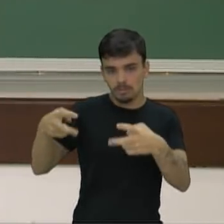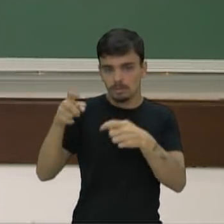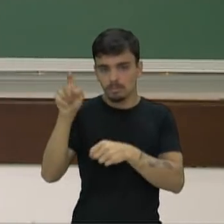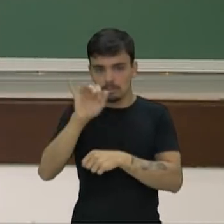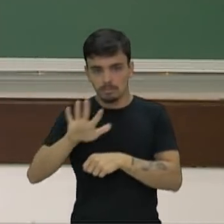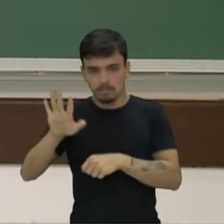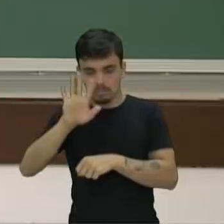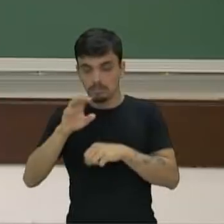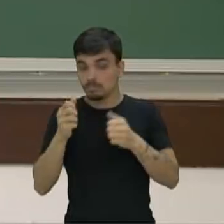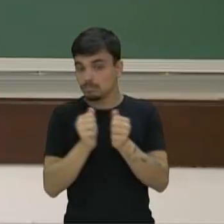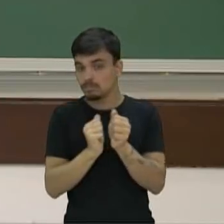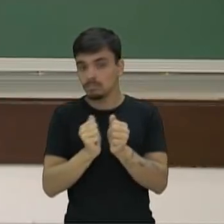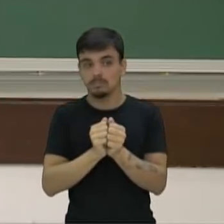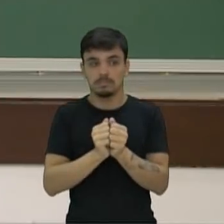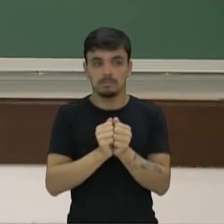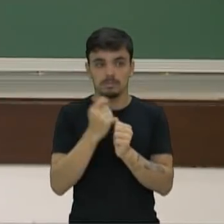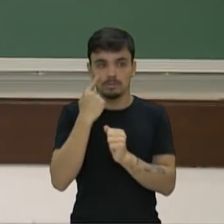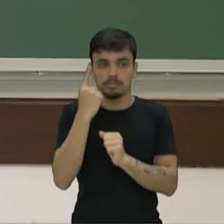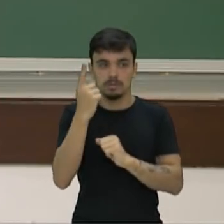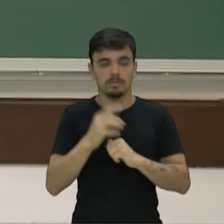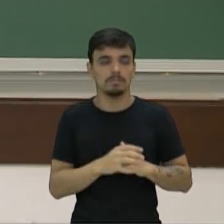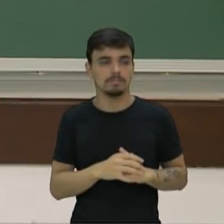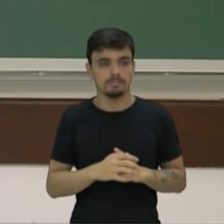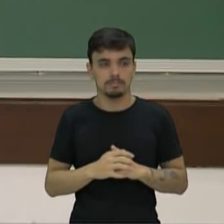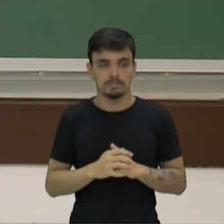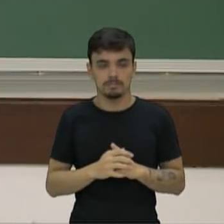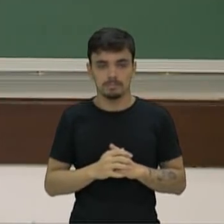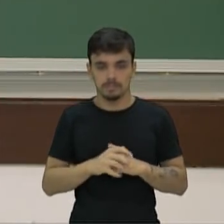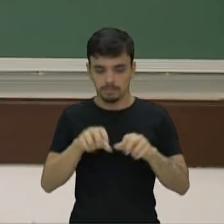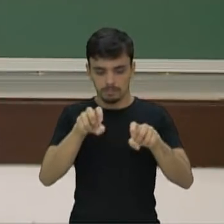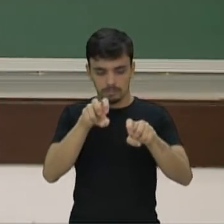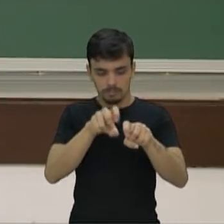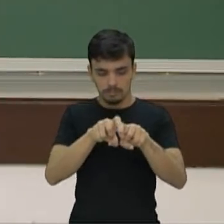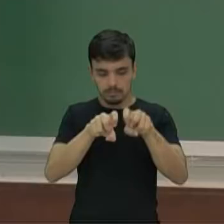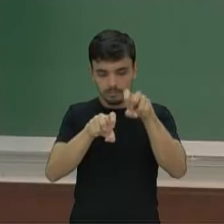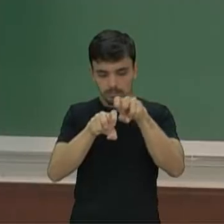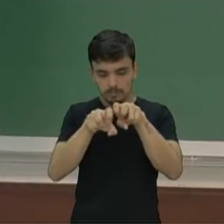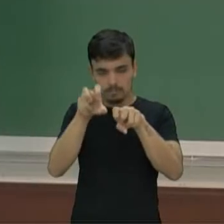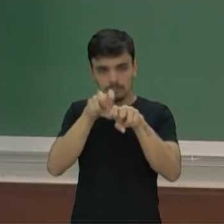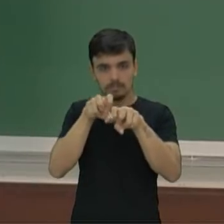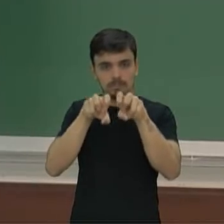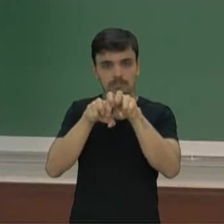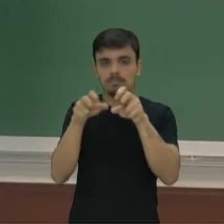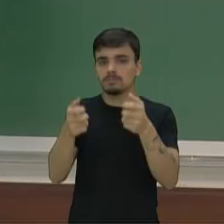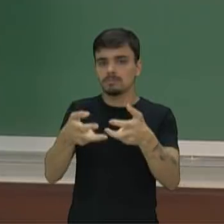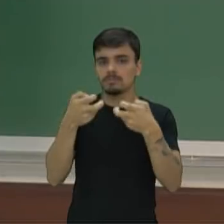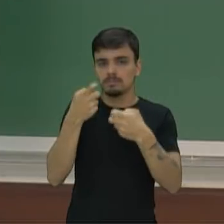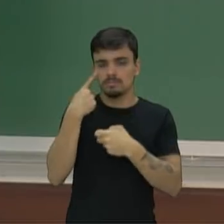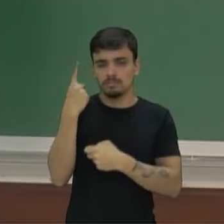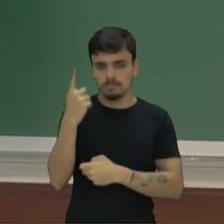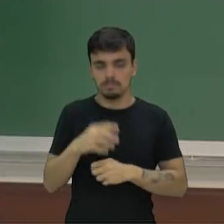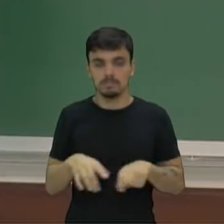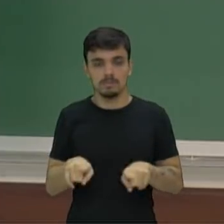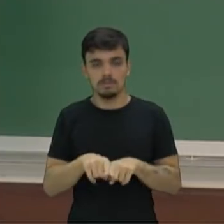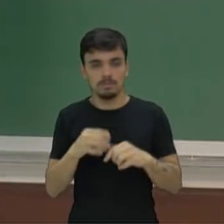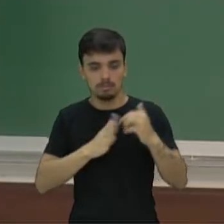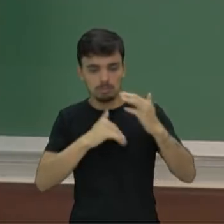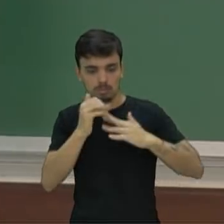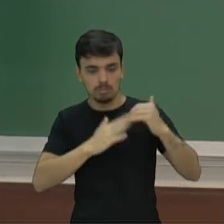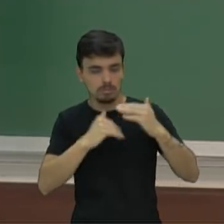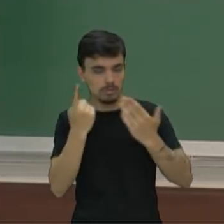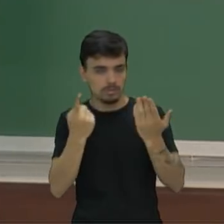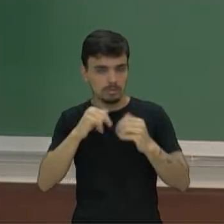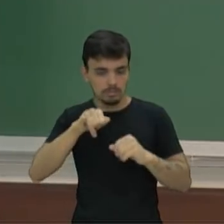aqui, a inclinação do terreno, eles foram fazendo as arquibancadas. Eles não construíram a estrutura aumentando, eles